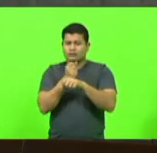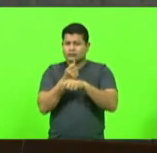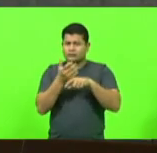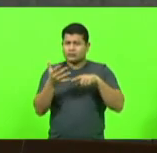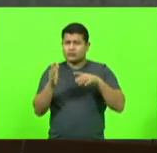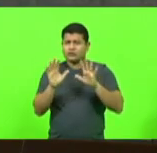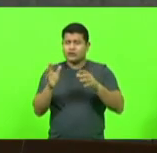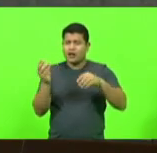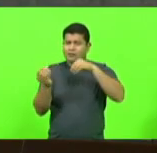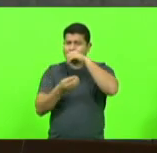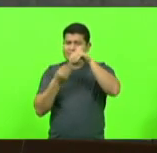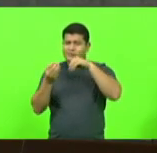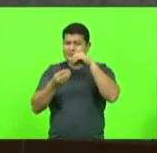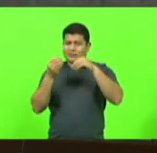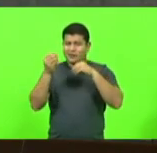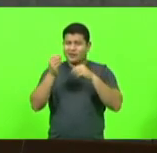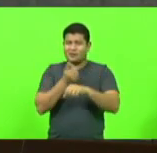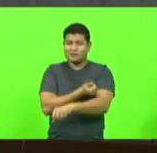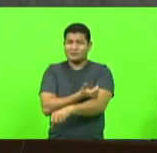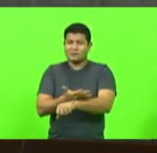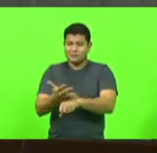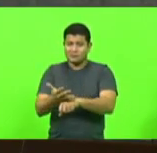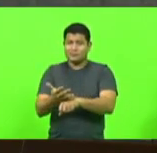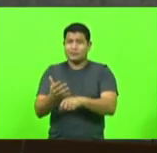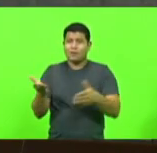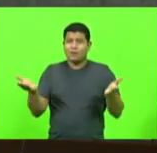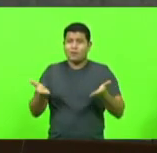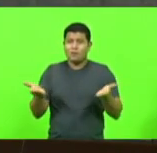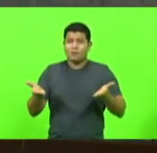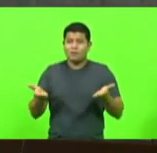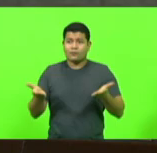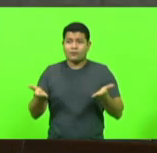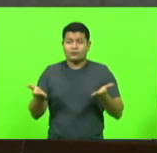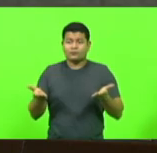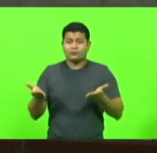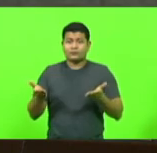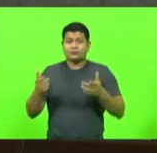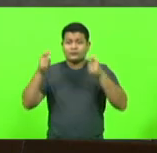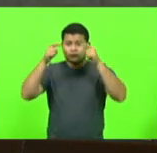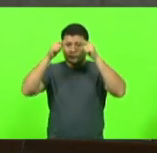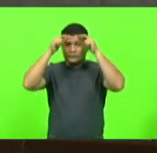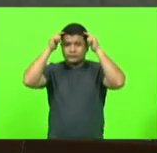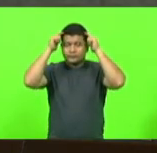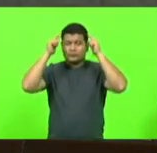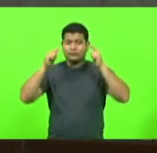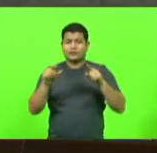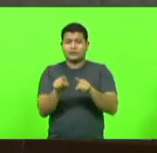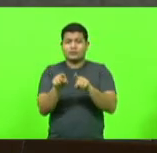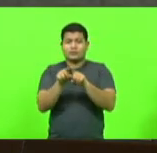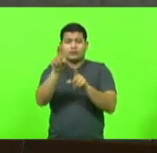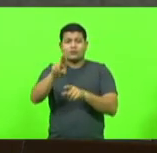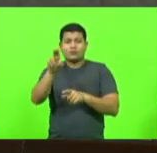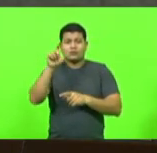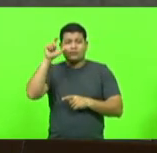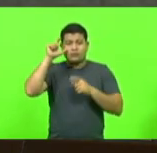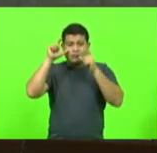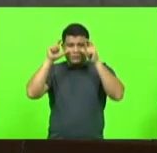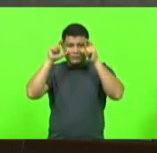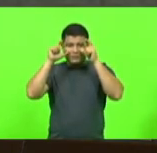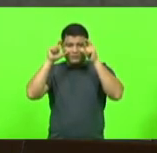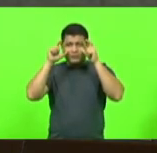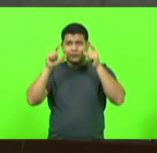com fios brancos. Estou hoje usando uma tiara. Uso óculos com uma